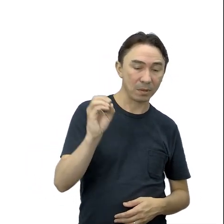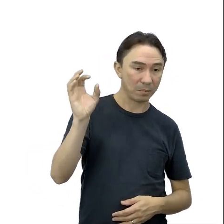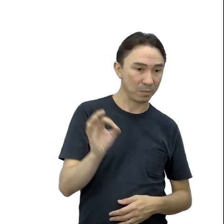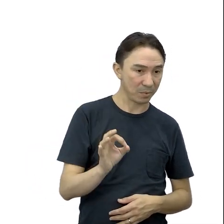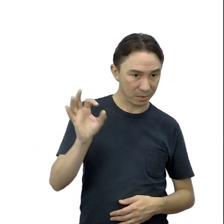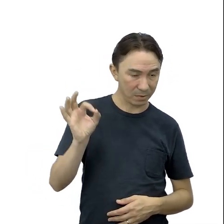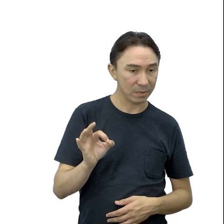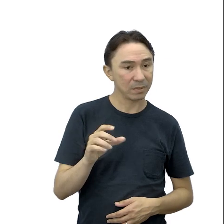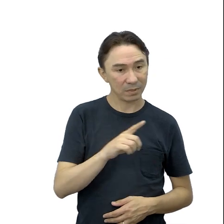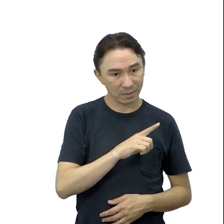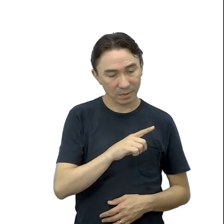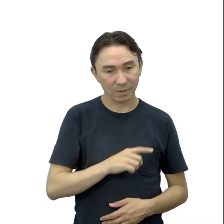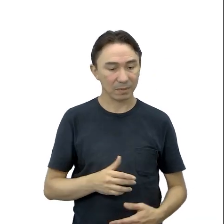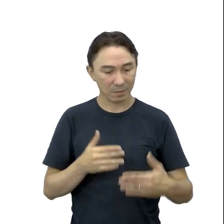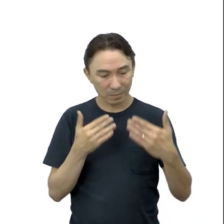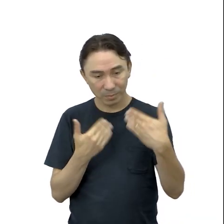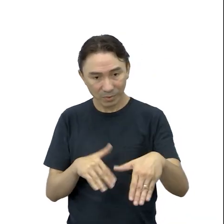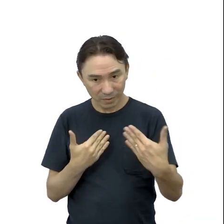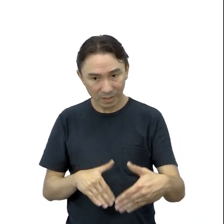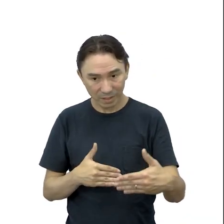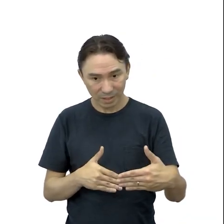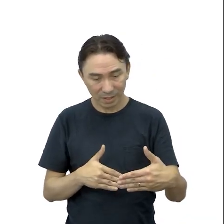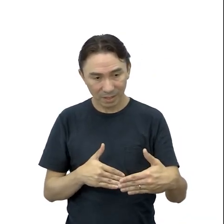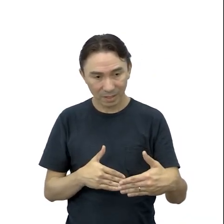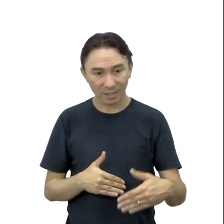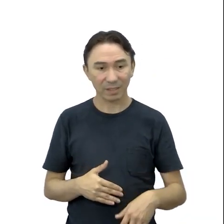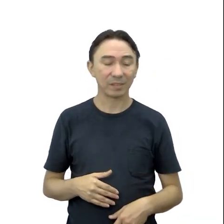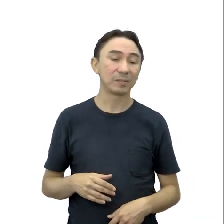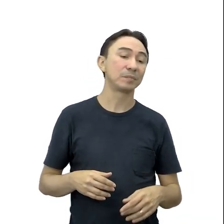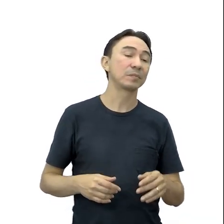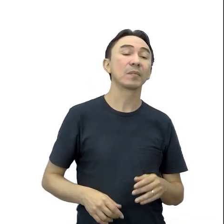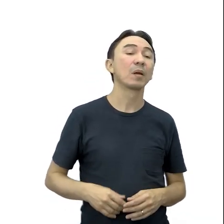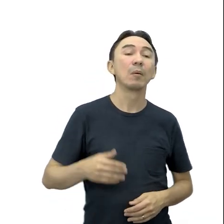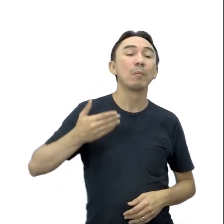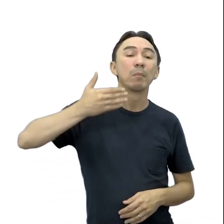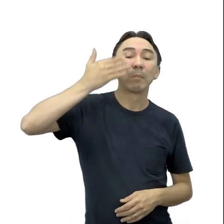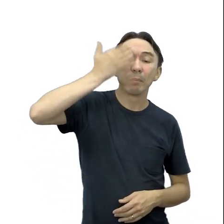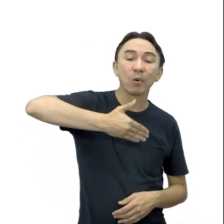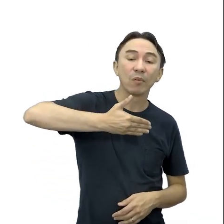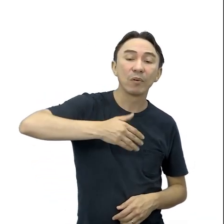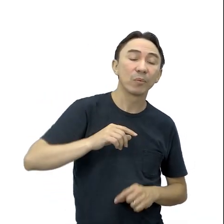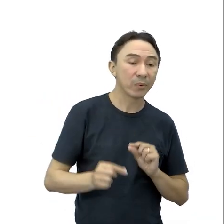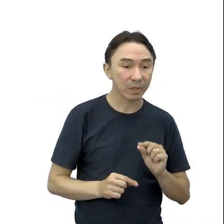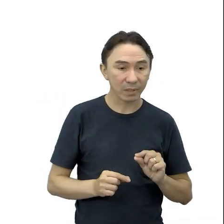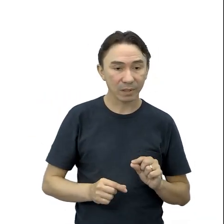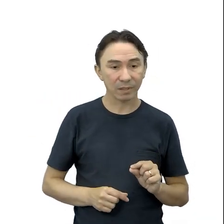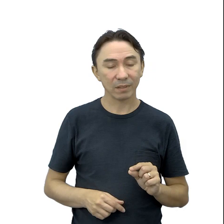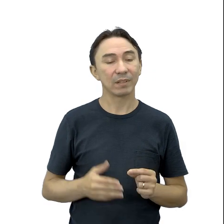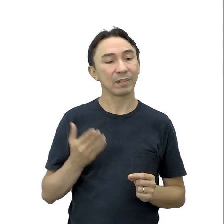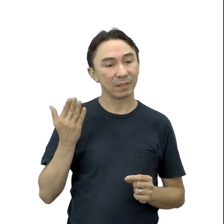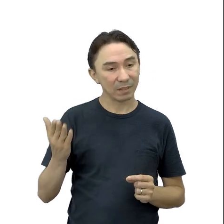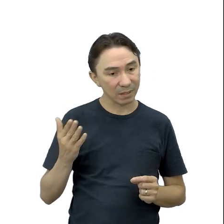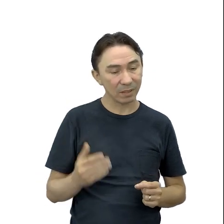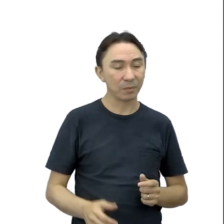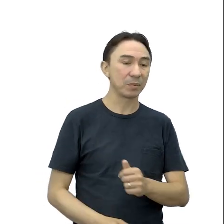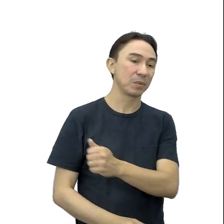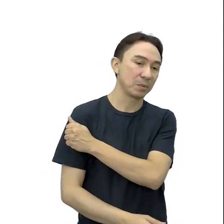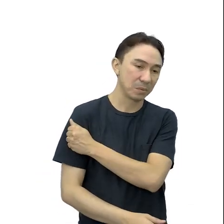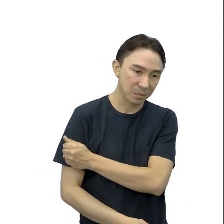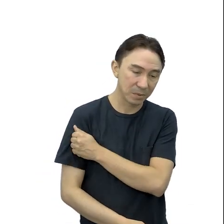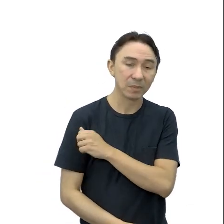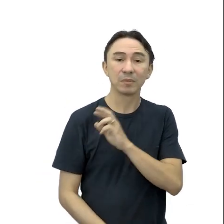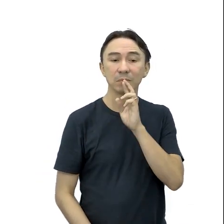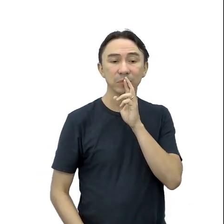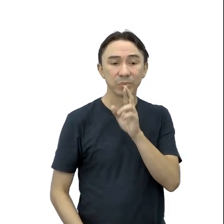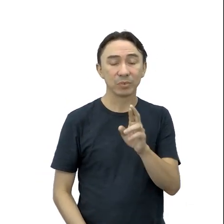dos sextos anos dessa diretoria, então, mostra para a gente os estudantes que responderam a todos os itens. Então,